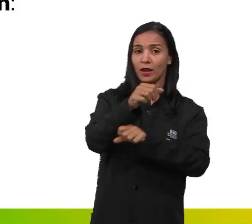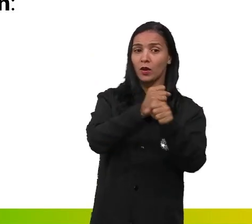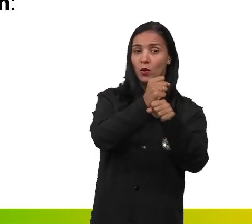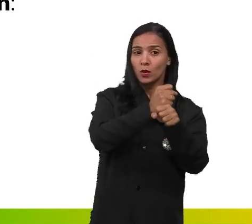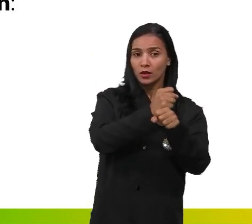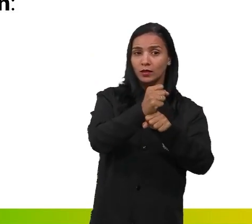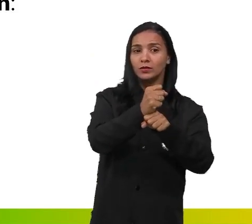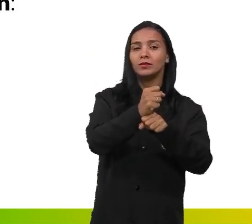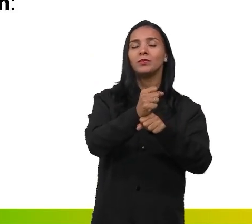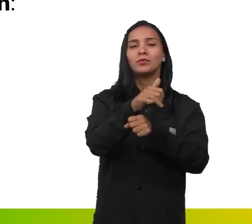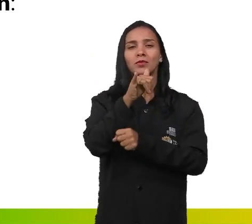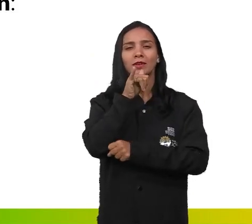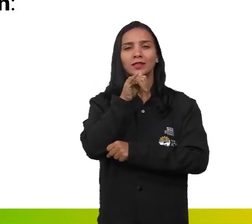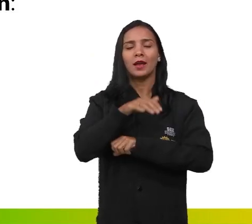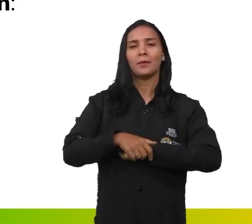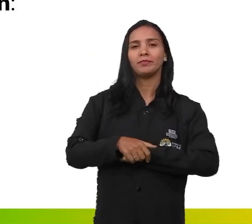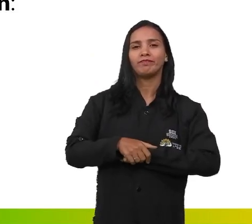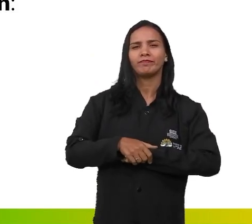1999, em